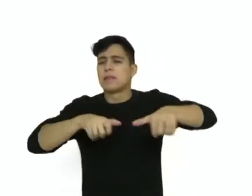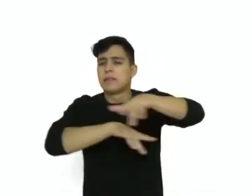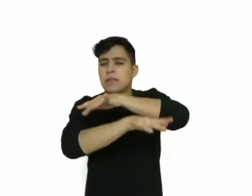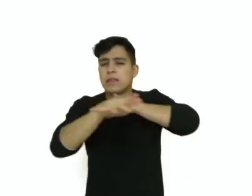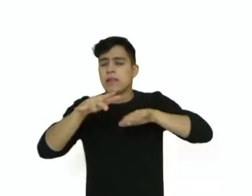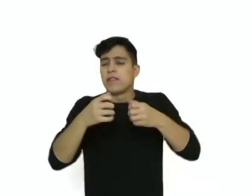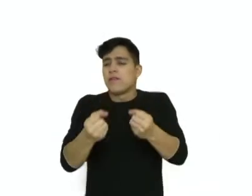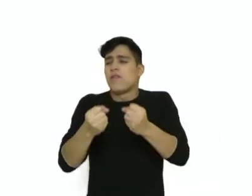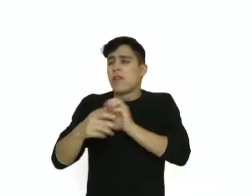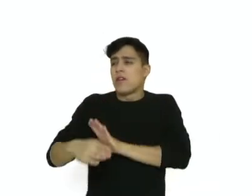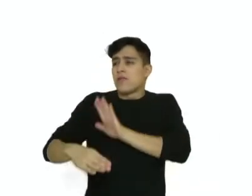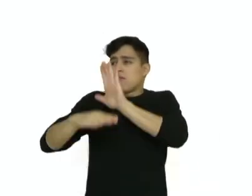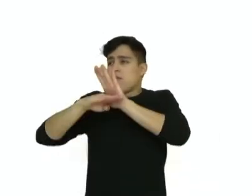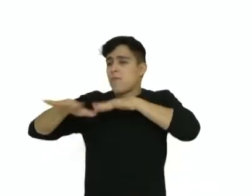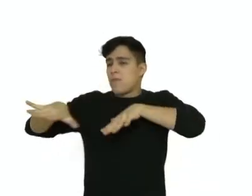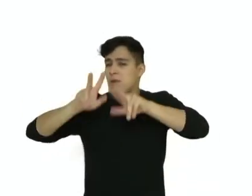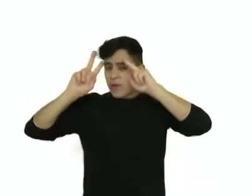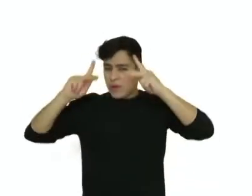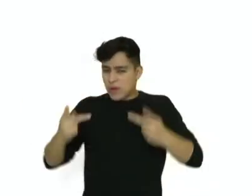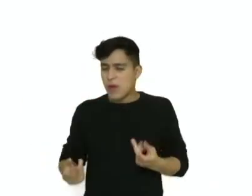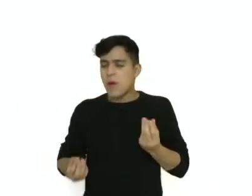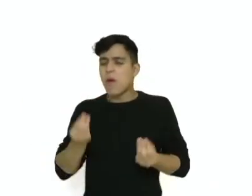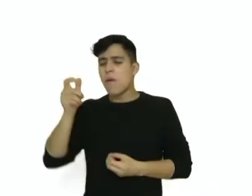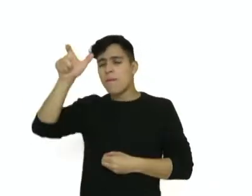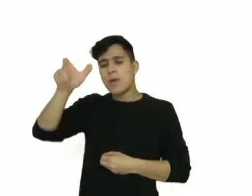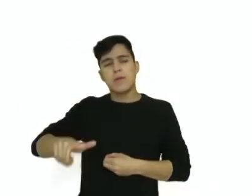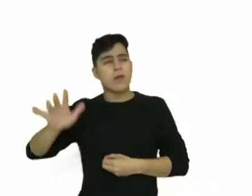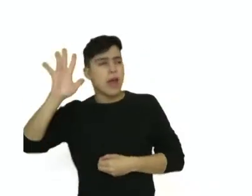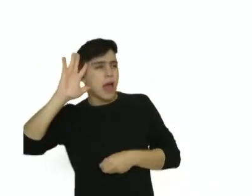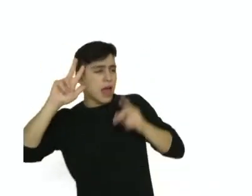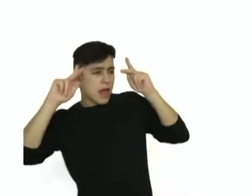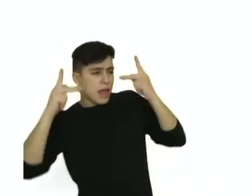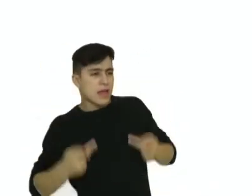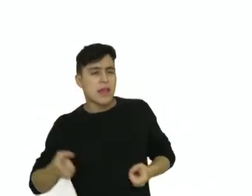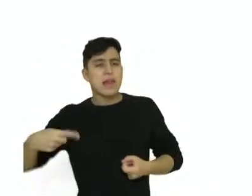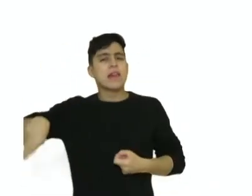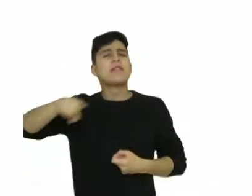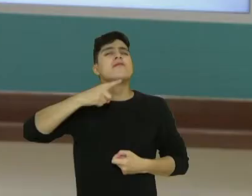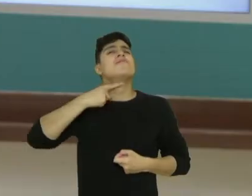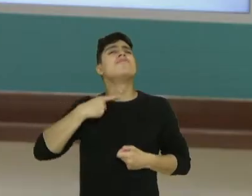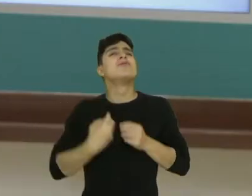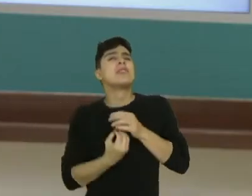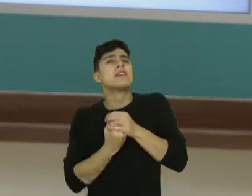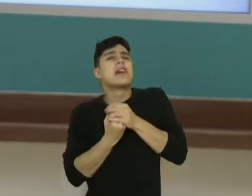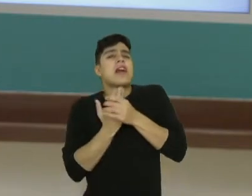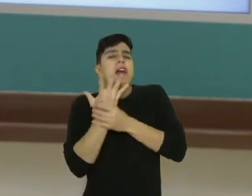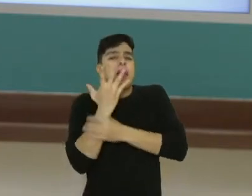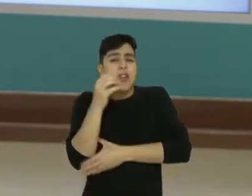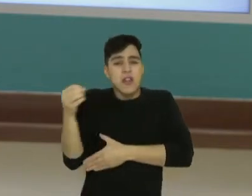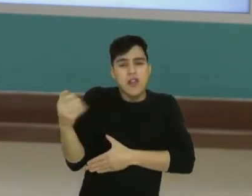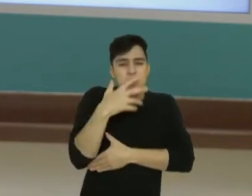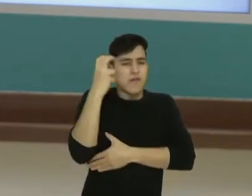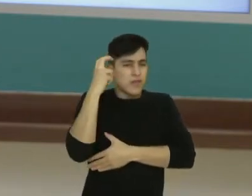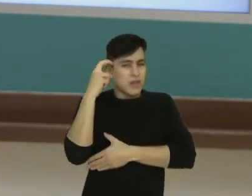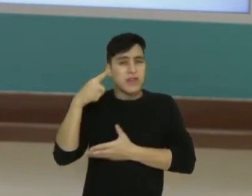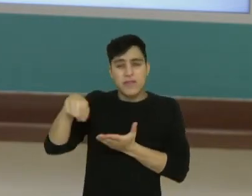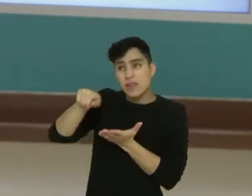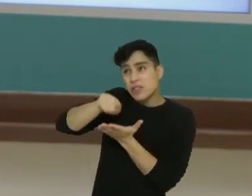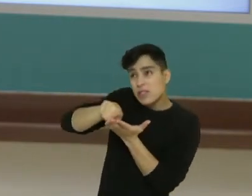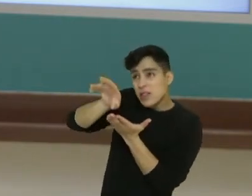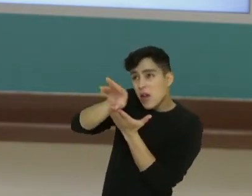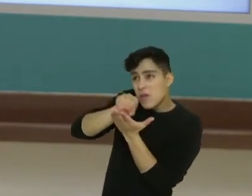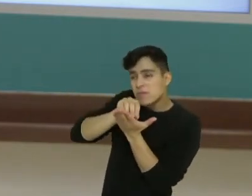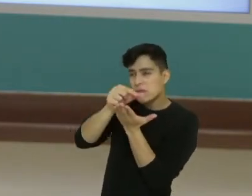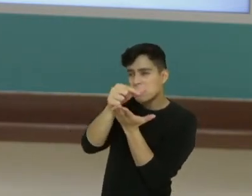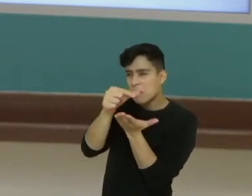humanista. De que forma os humanistas desejavam criar uma nova cultura? Então vocês vão copiar essa questão no caderno de